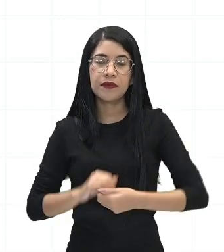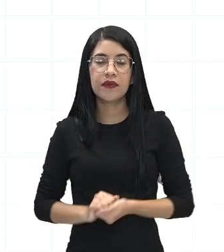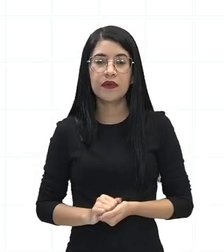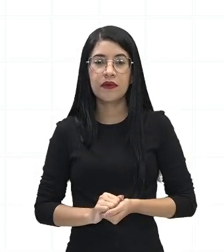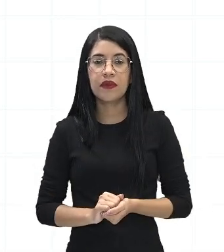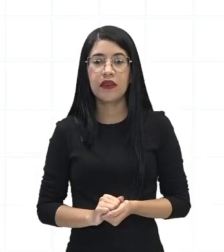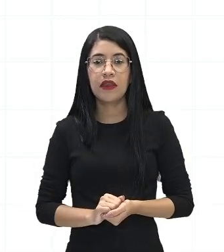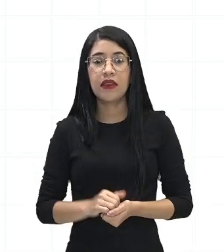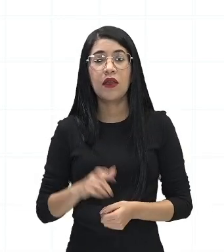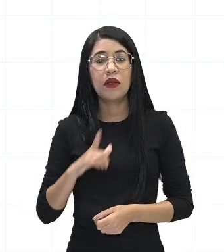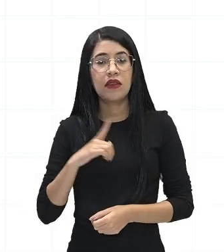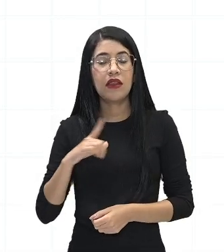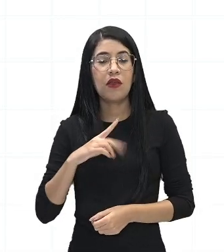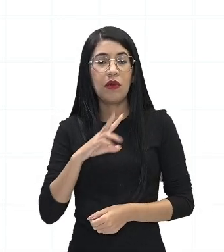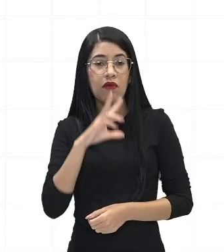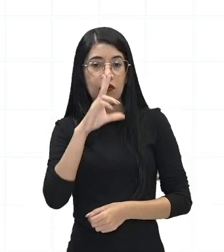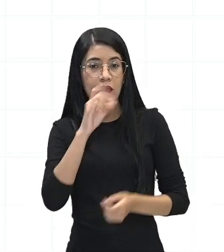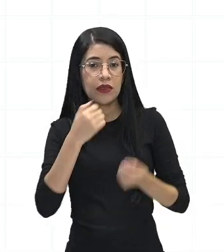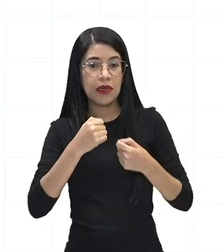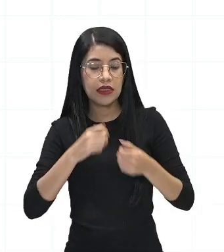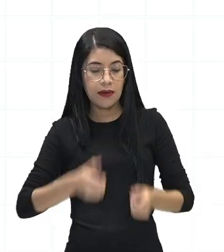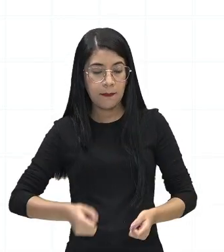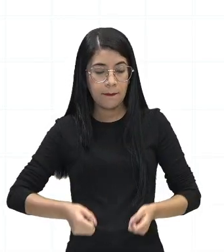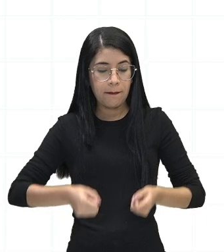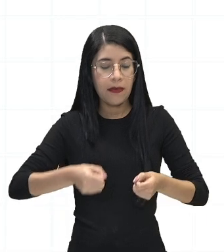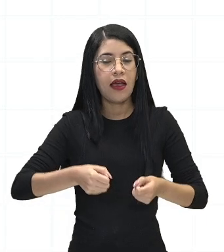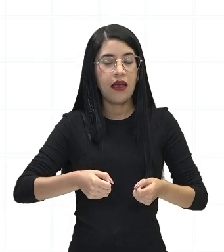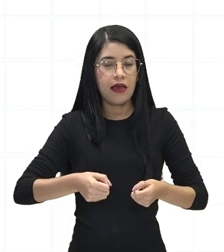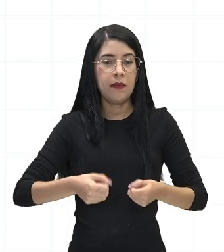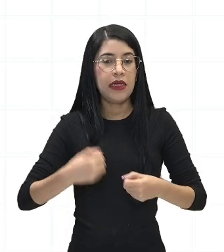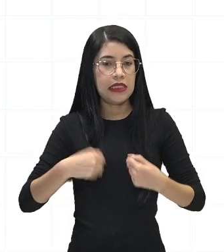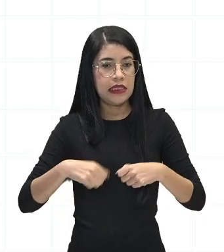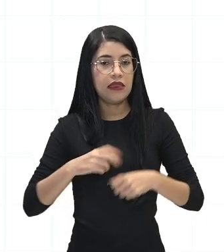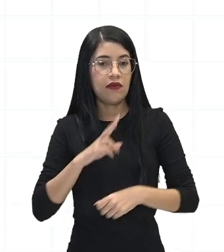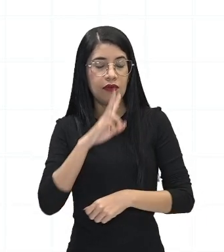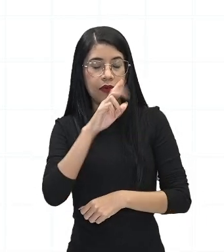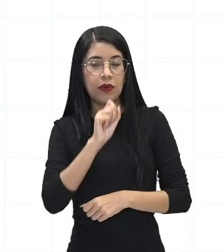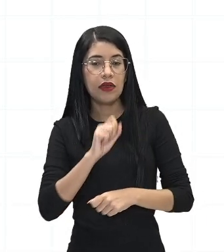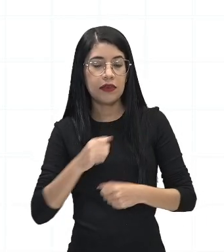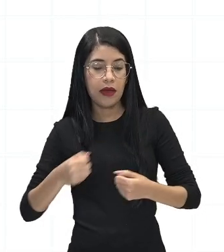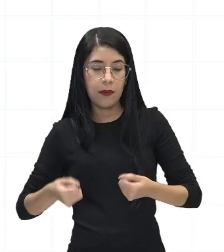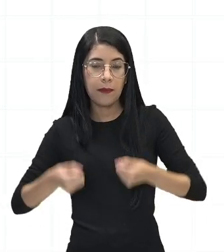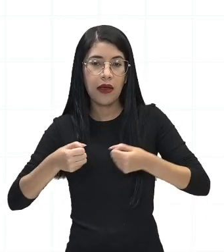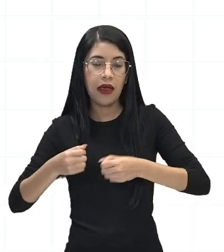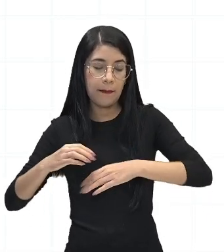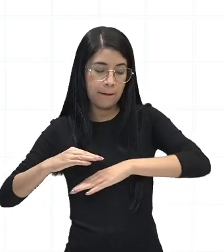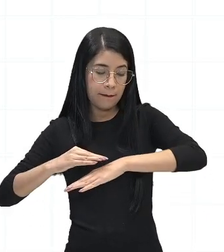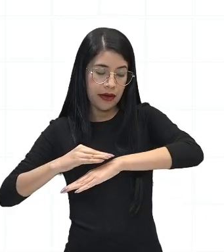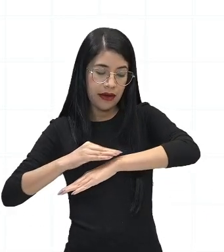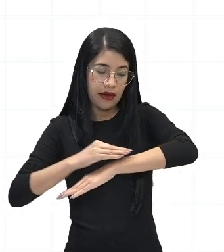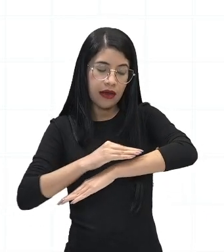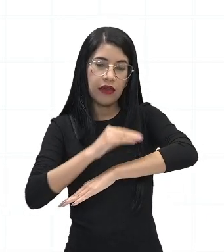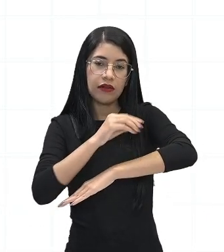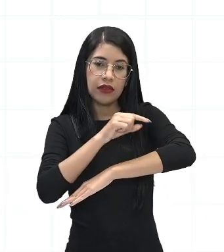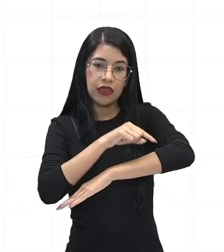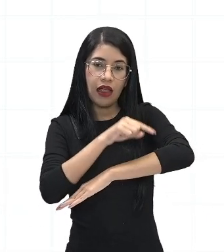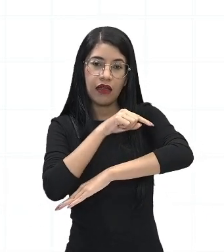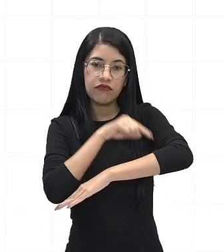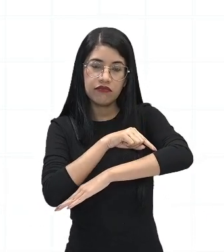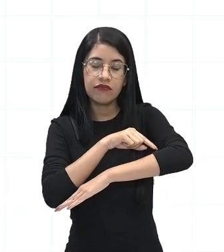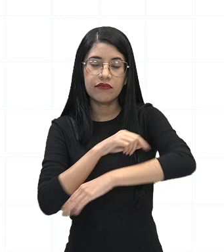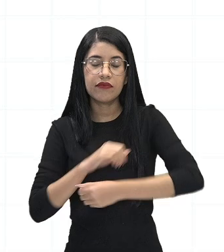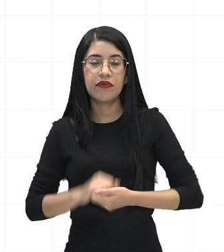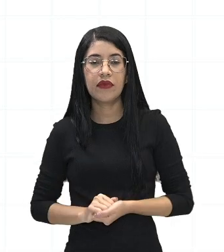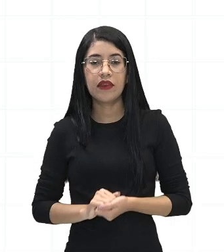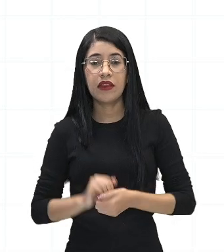uma força para elevar esse carrinho de mão aí, por exemplo, e deixar lá dentro do baú do caminhão. Então a rampa, ela